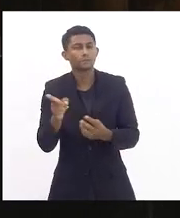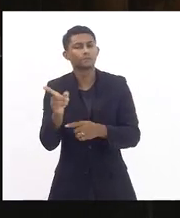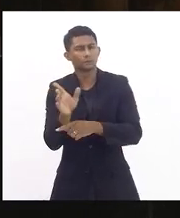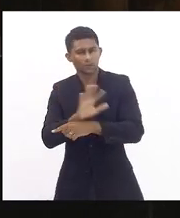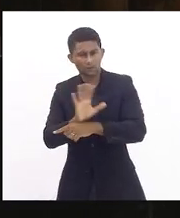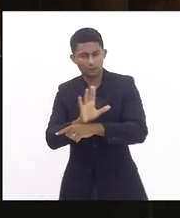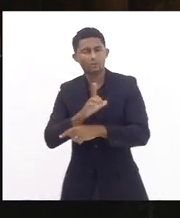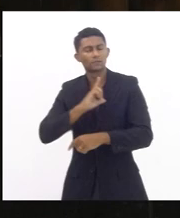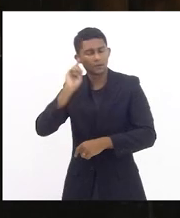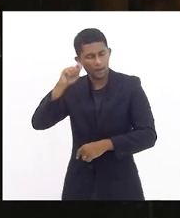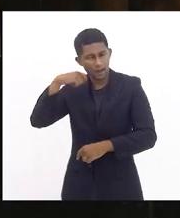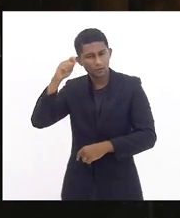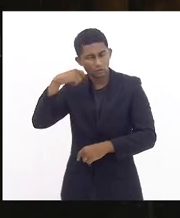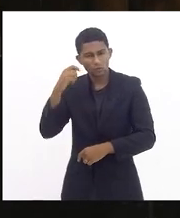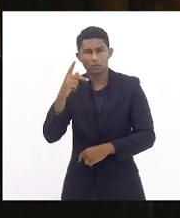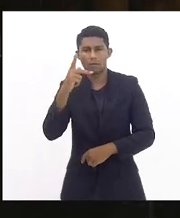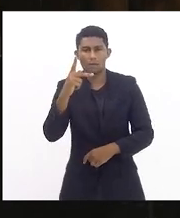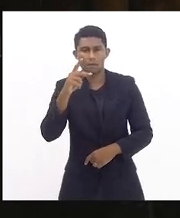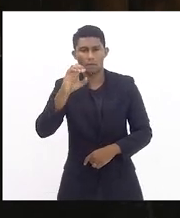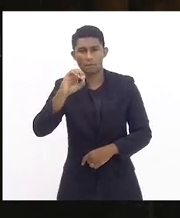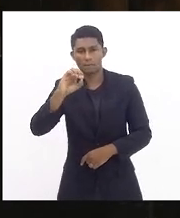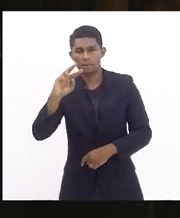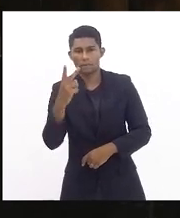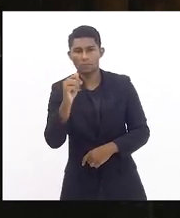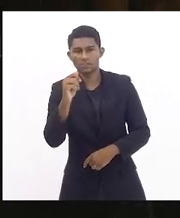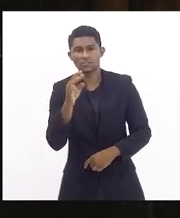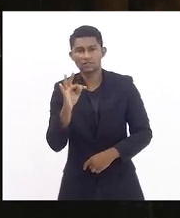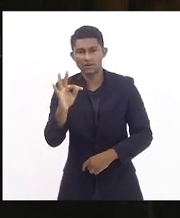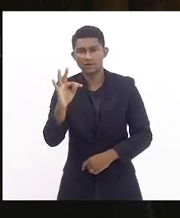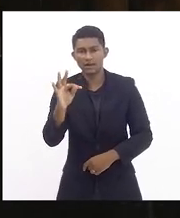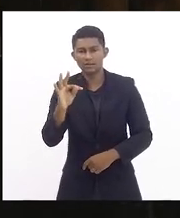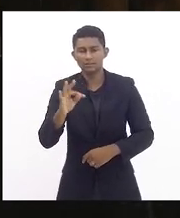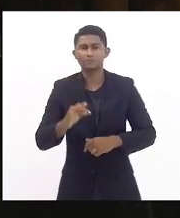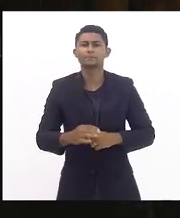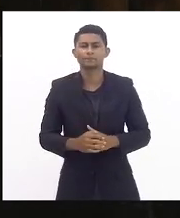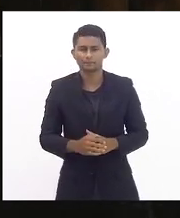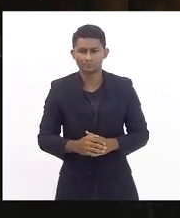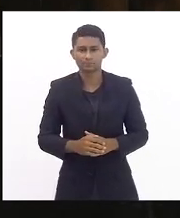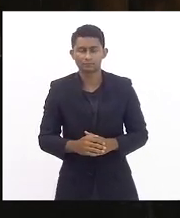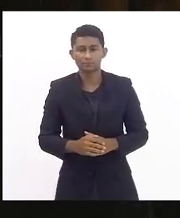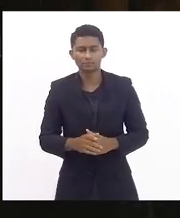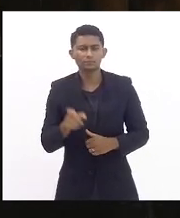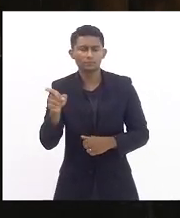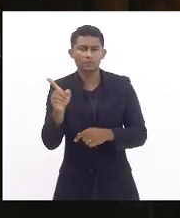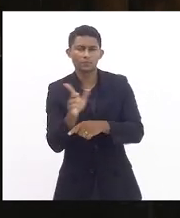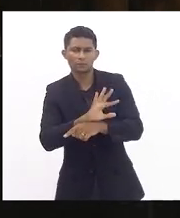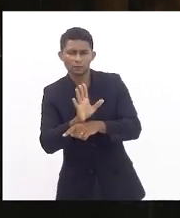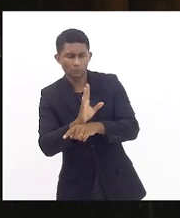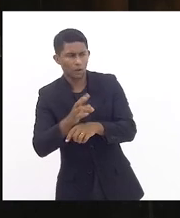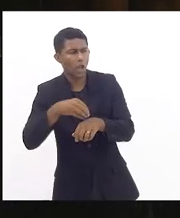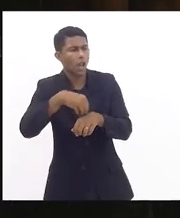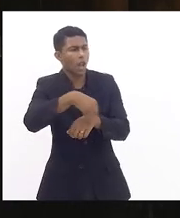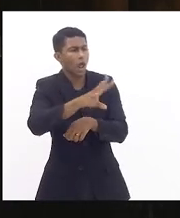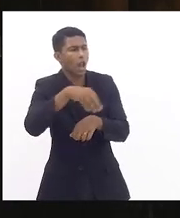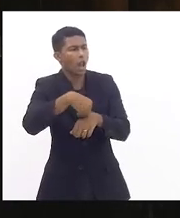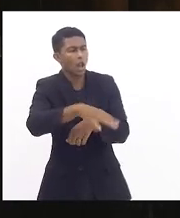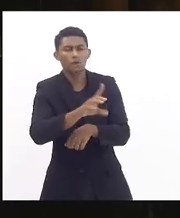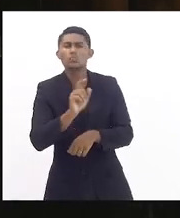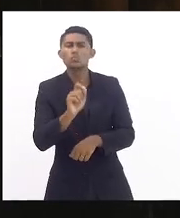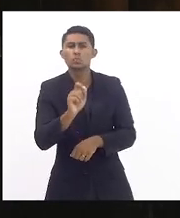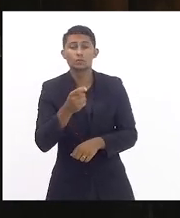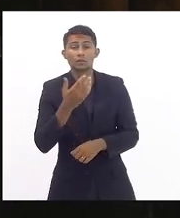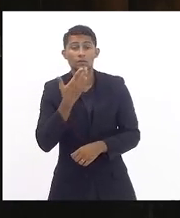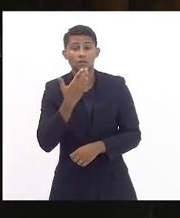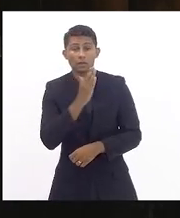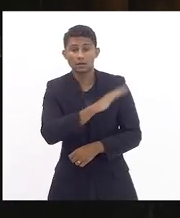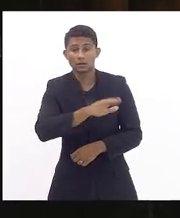por Pochá, pelo artista Pochá, aonde sugere ou pede que duas crianças